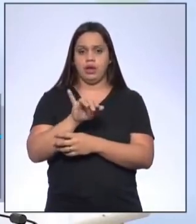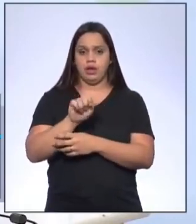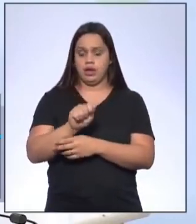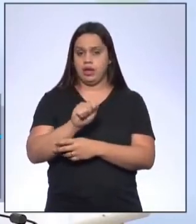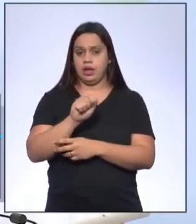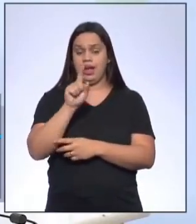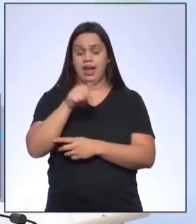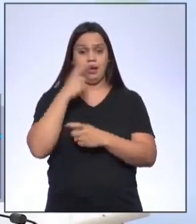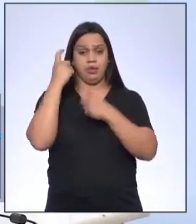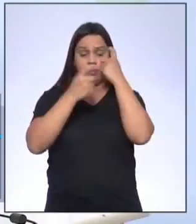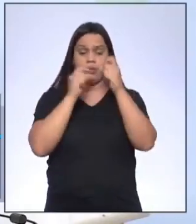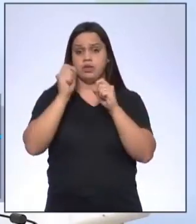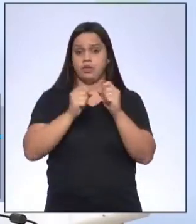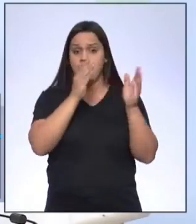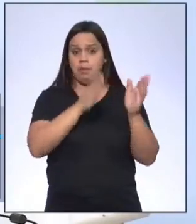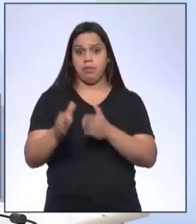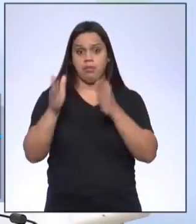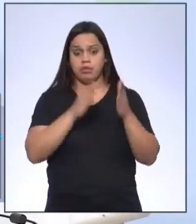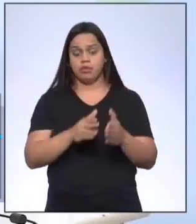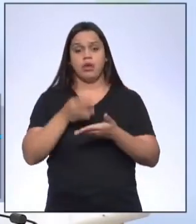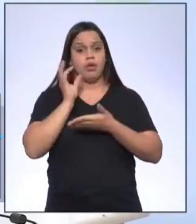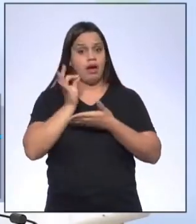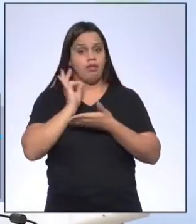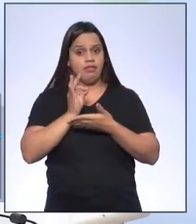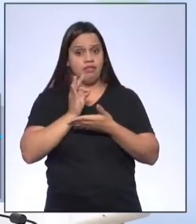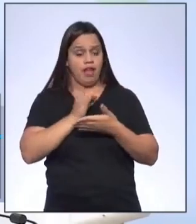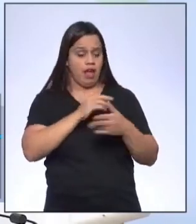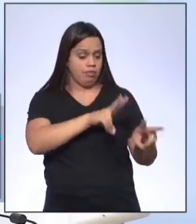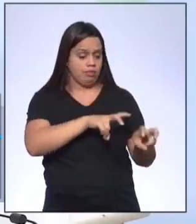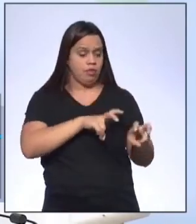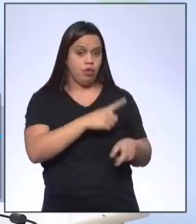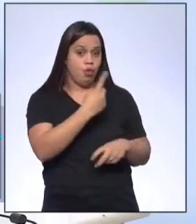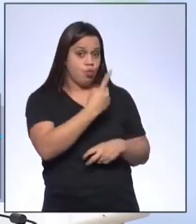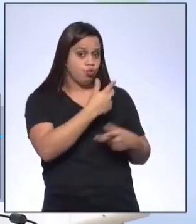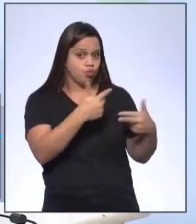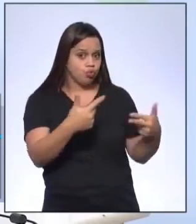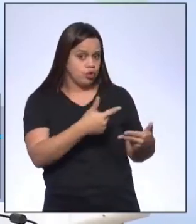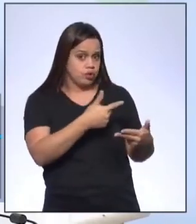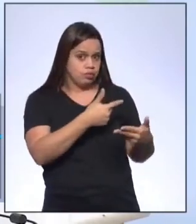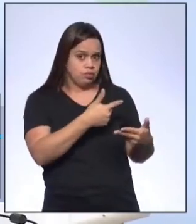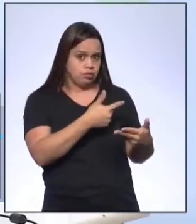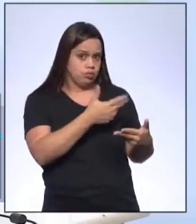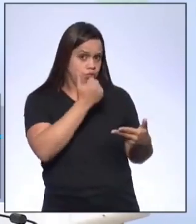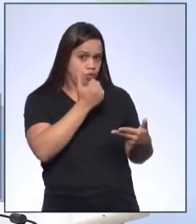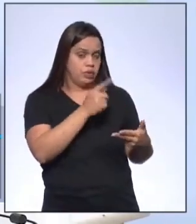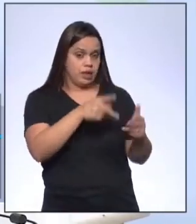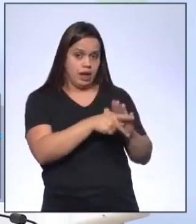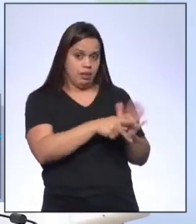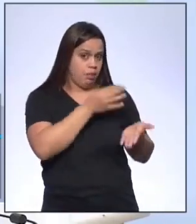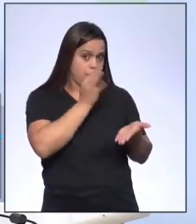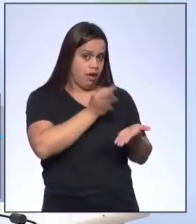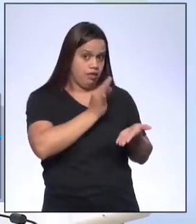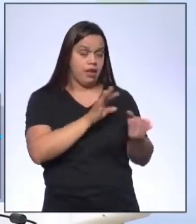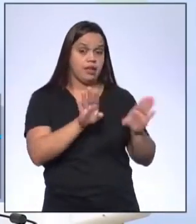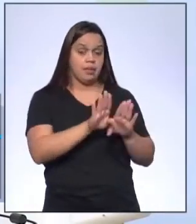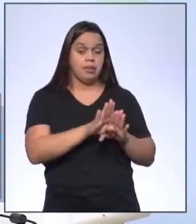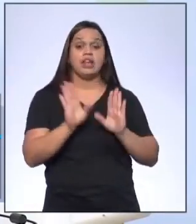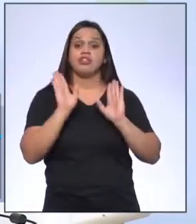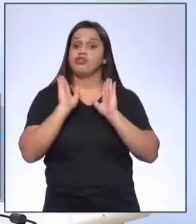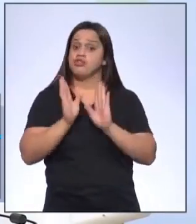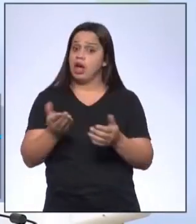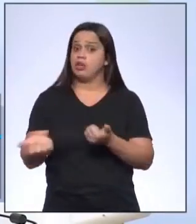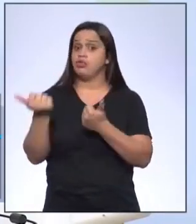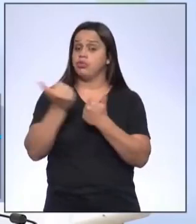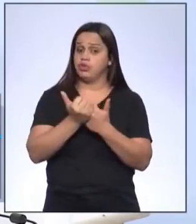do café, né, essa monocultura, tipo exportação, né, já sendo substituindo a mão escrava